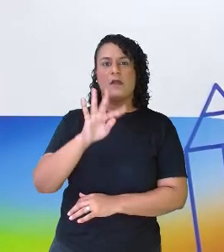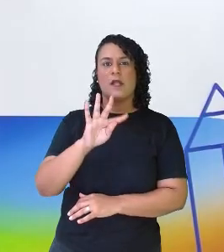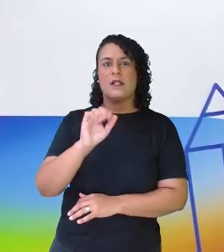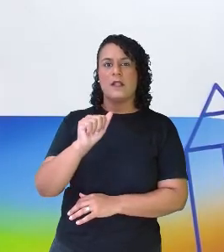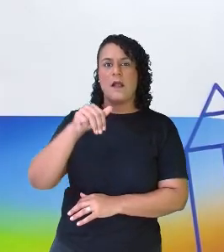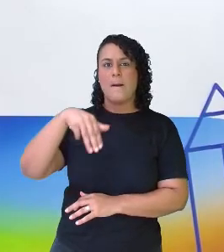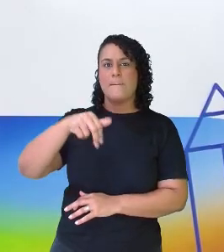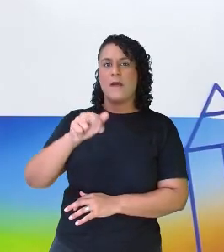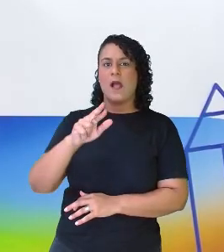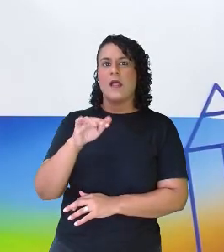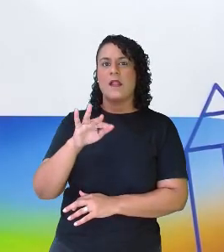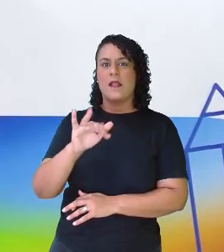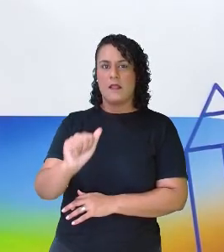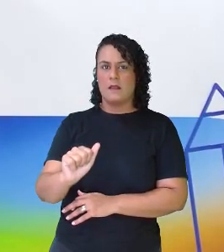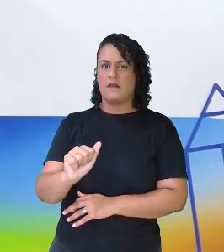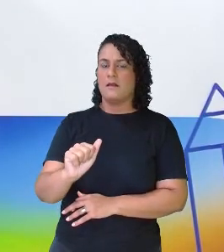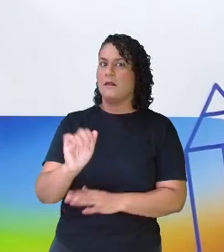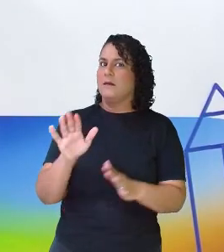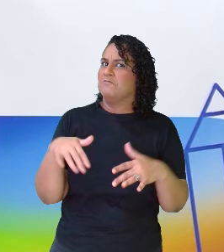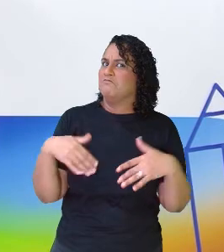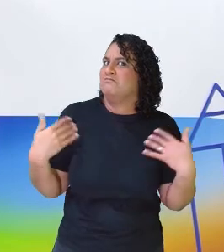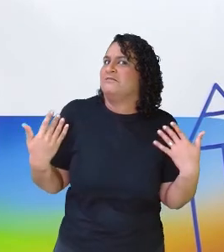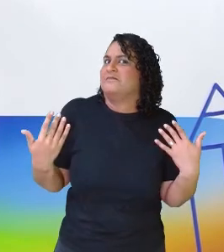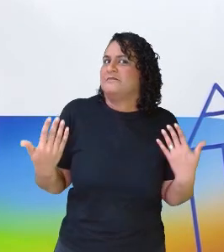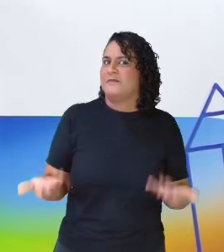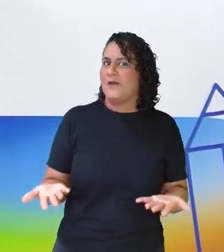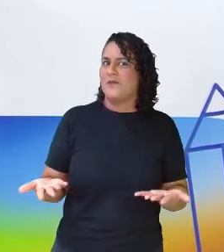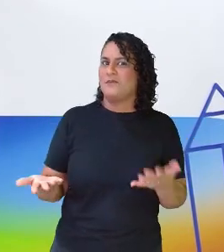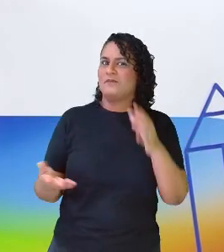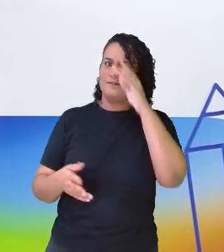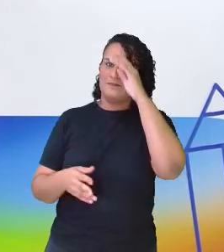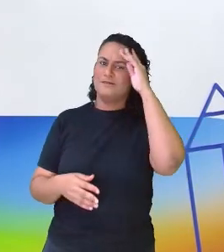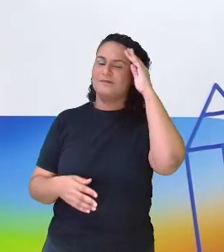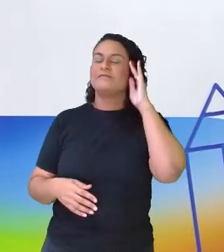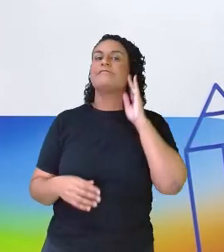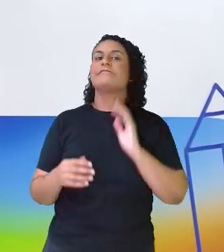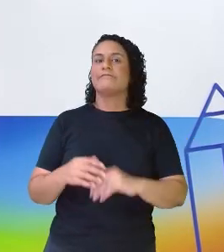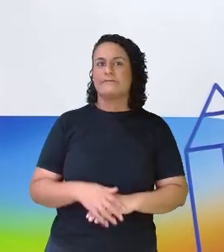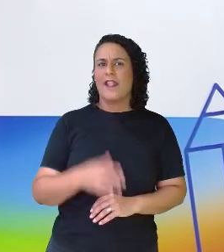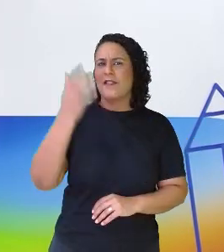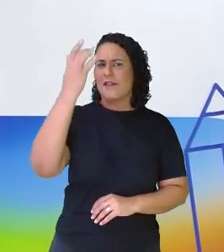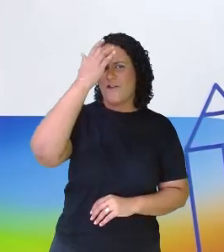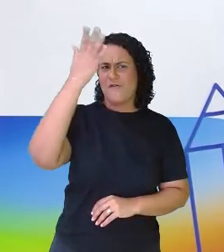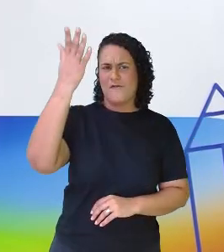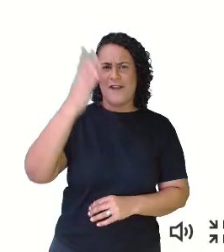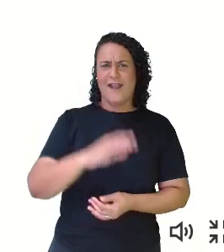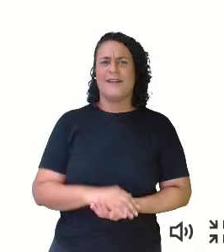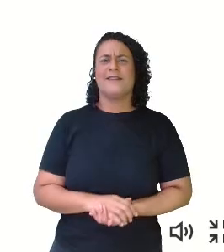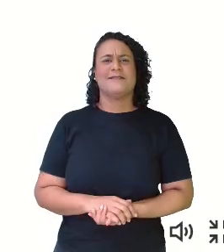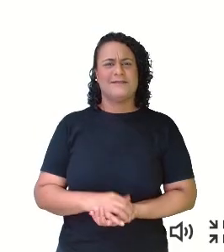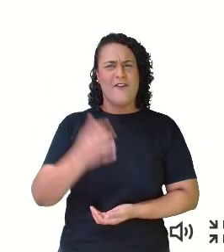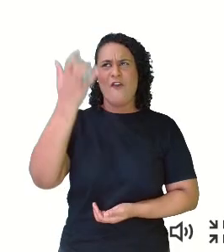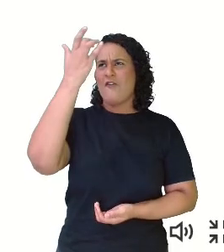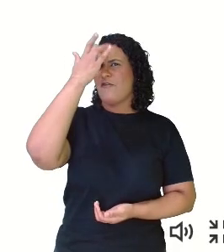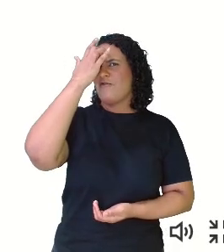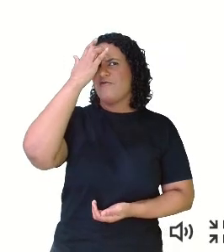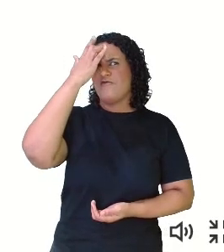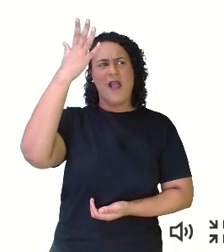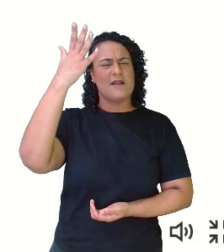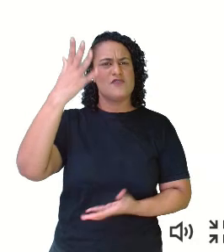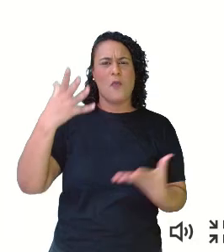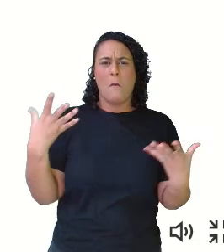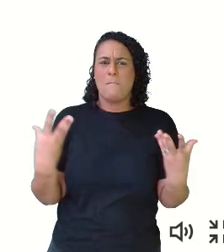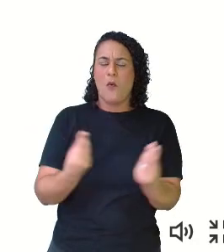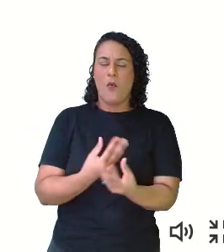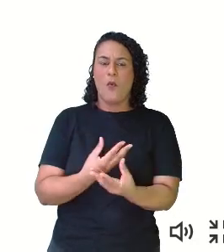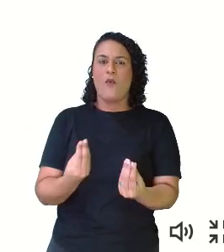tamareira. E aí? Qual é o fruto da tamareira? Esse também está fácil. Esse está muito fácil, gente.